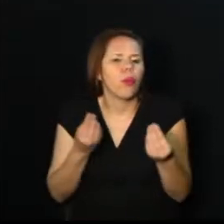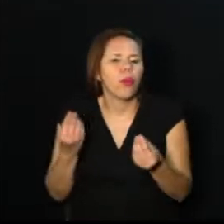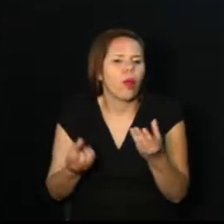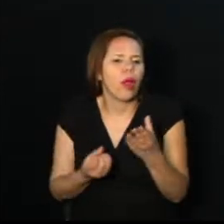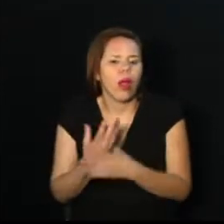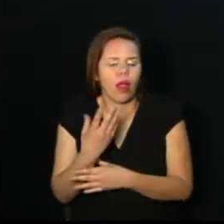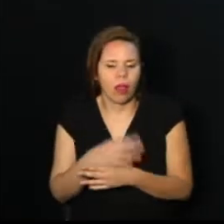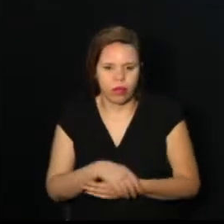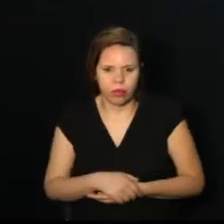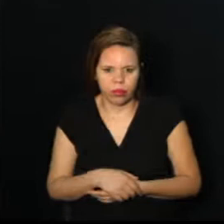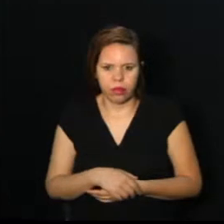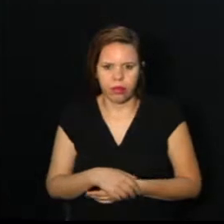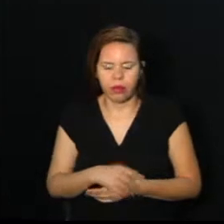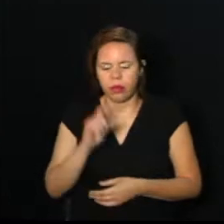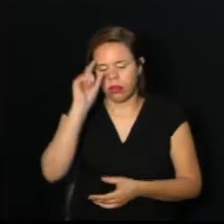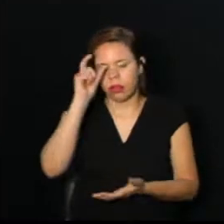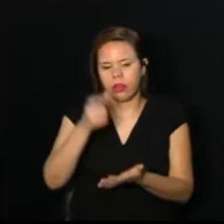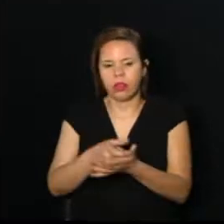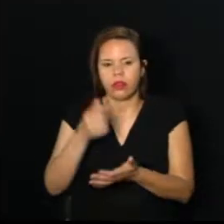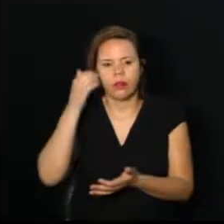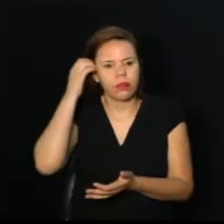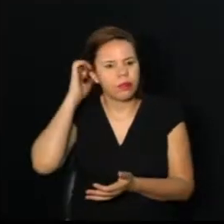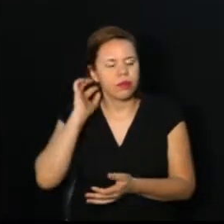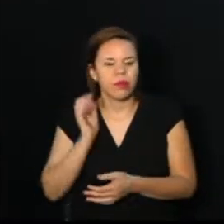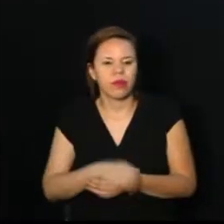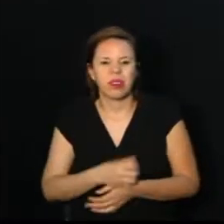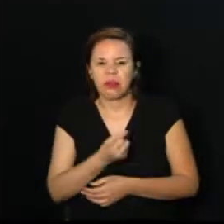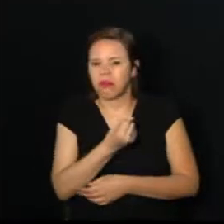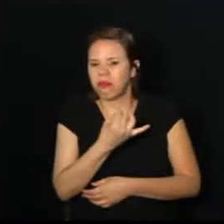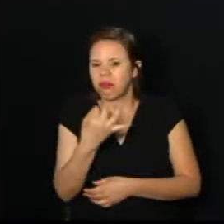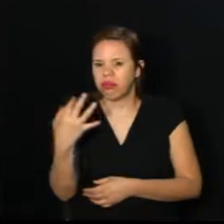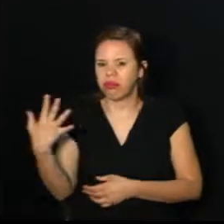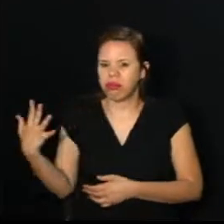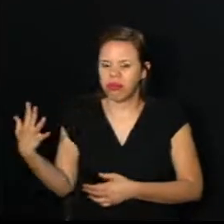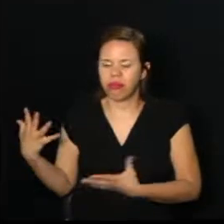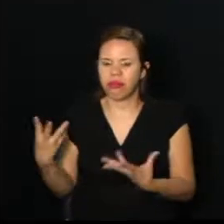Causas da dislexia, inúmeras.